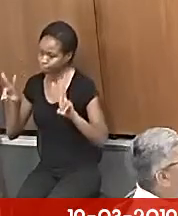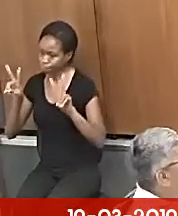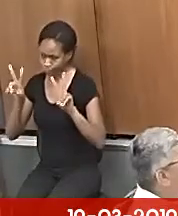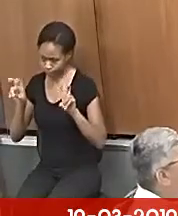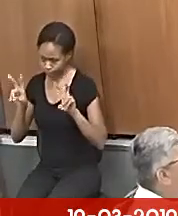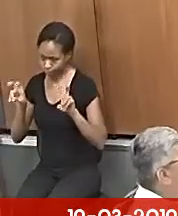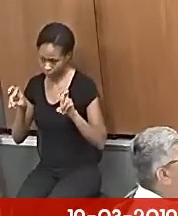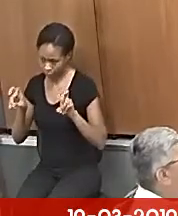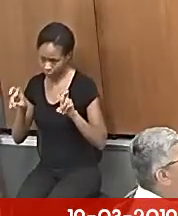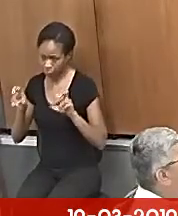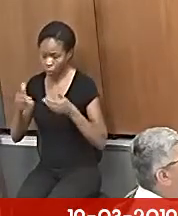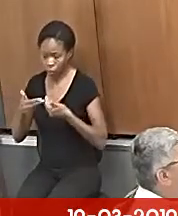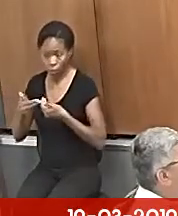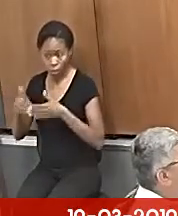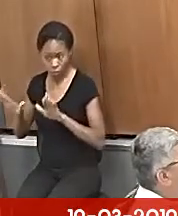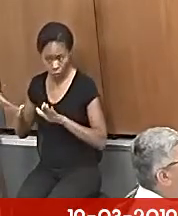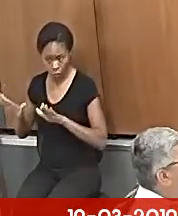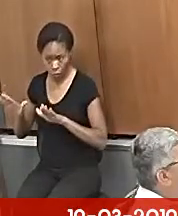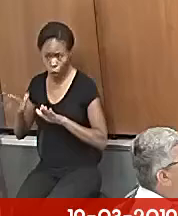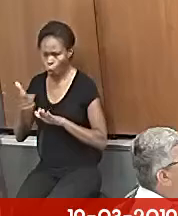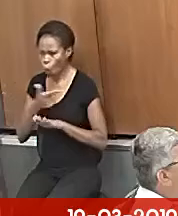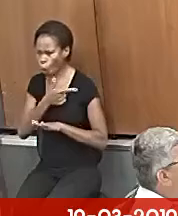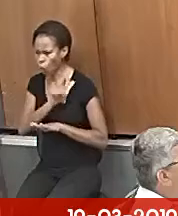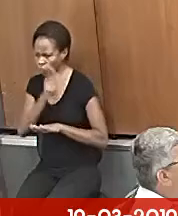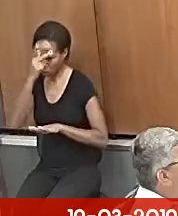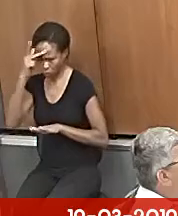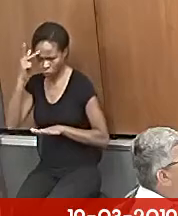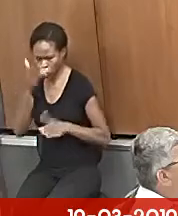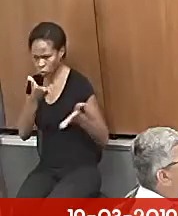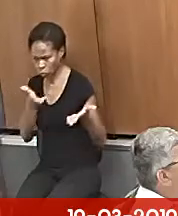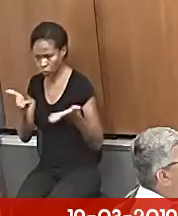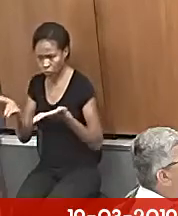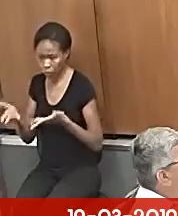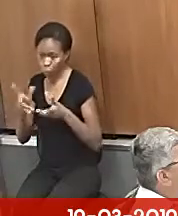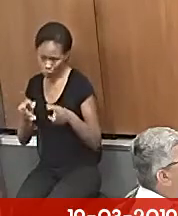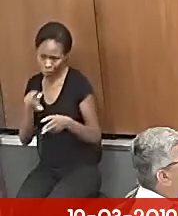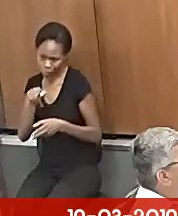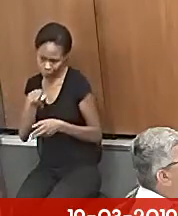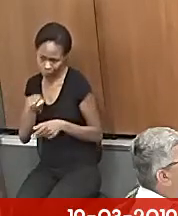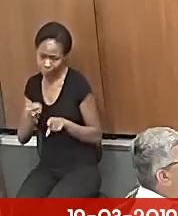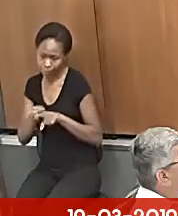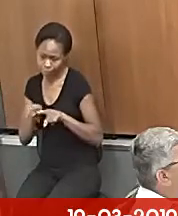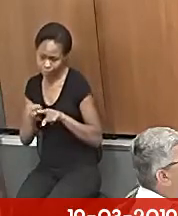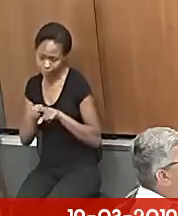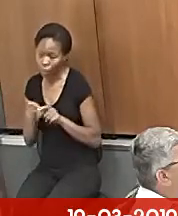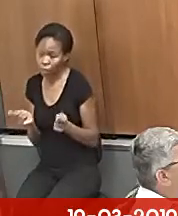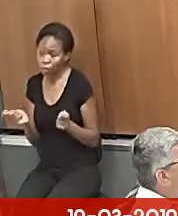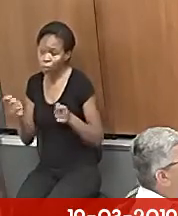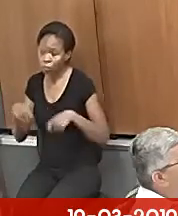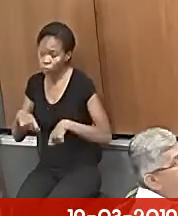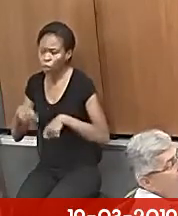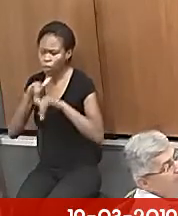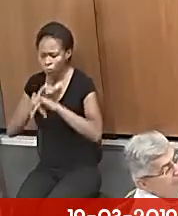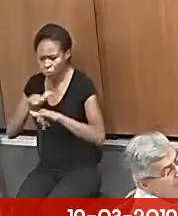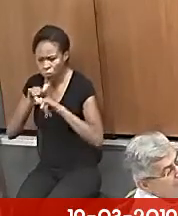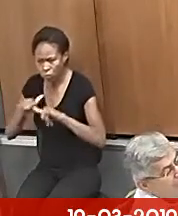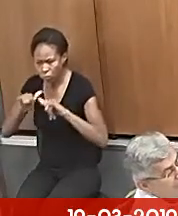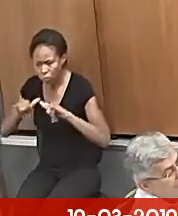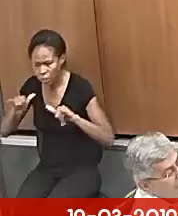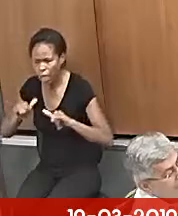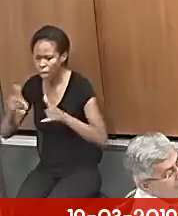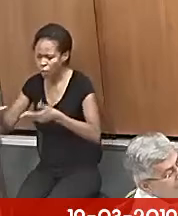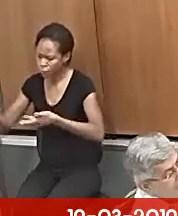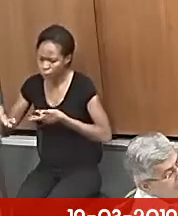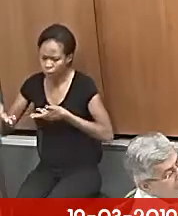dá cor da reunião outros convidados assim como você que poderiam estar divulgando convidando